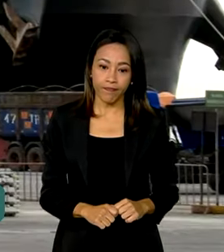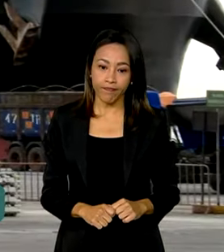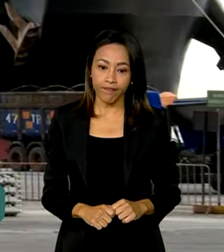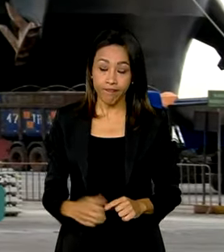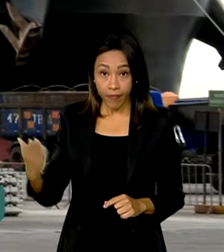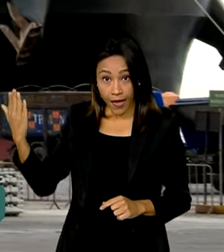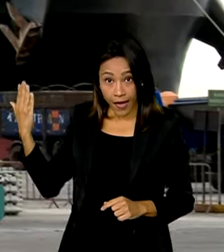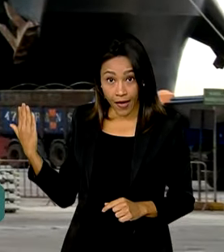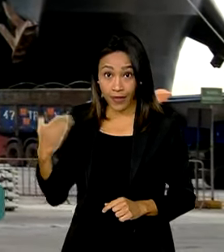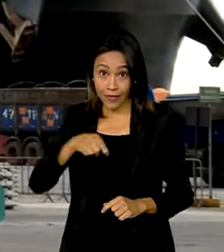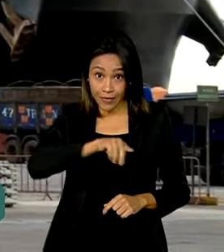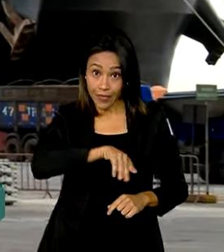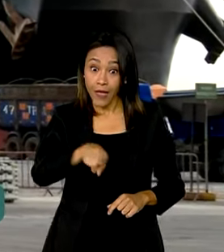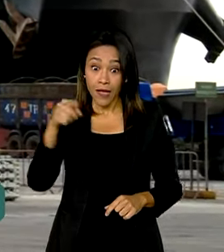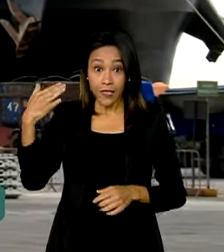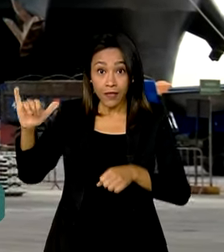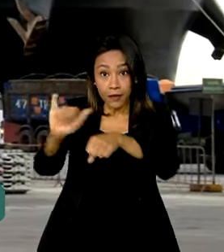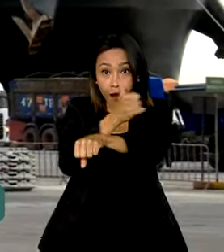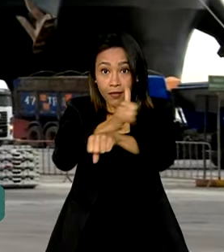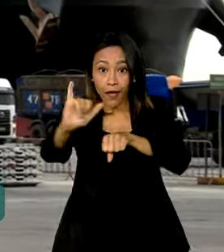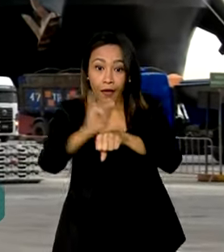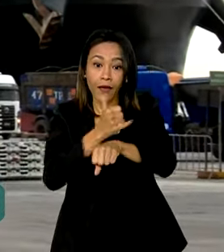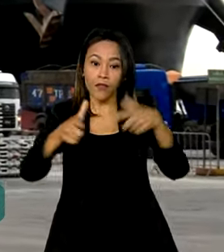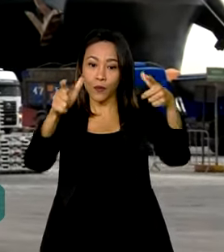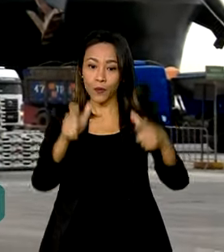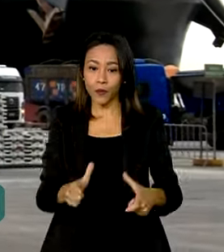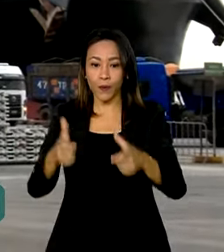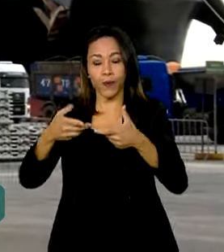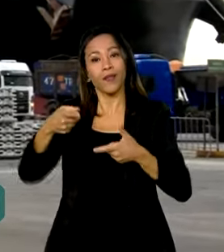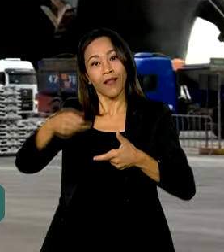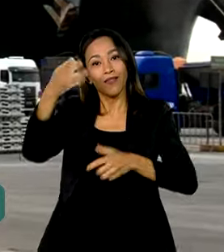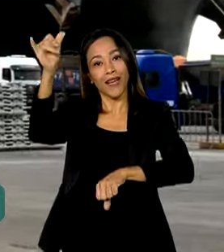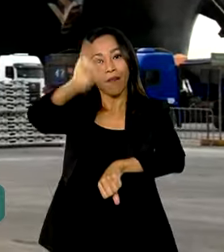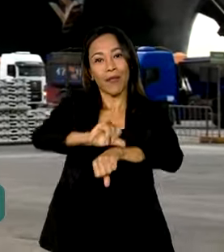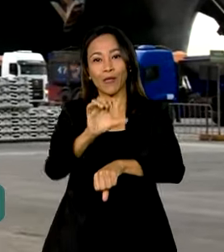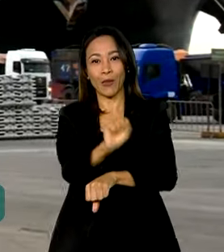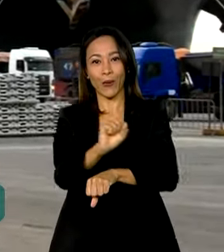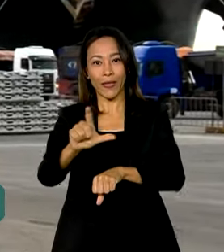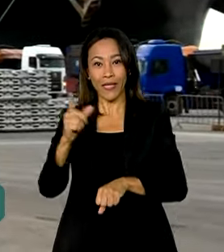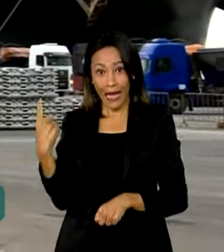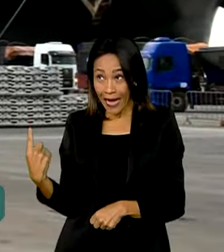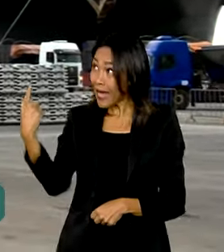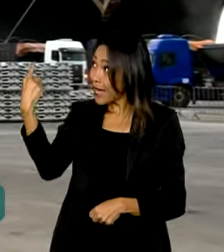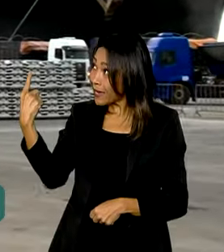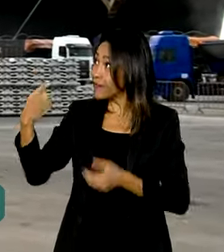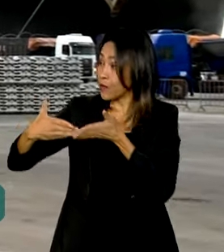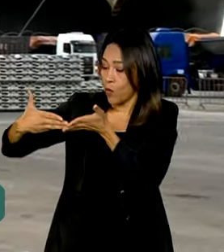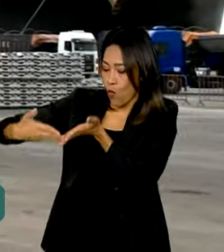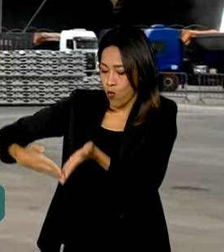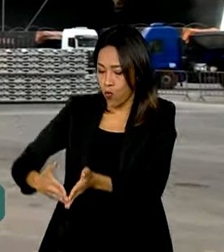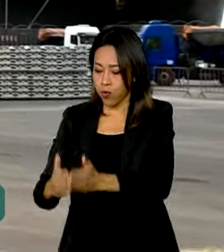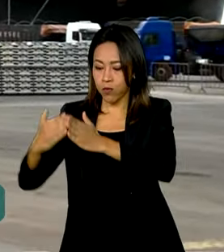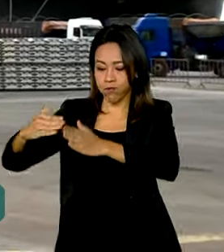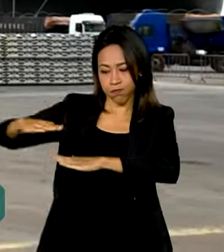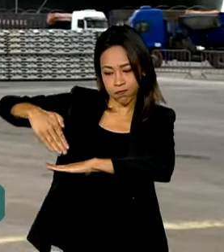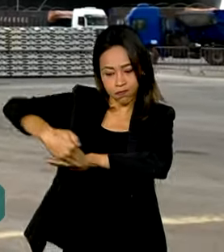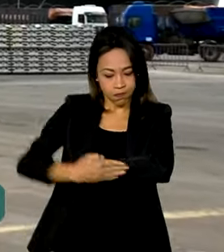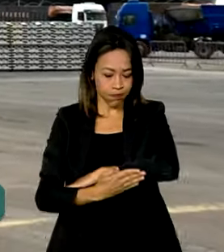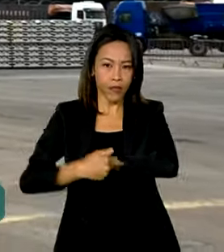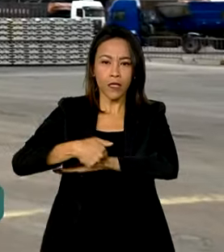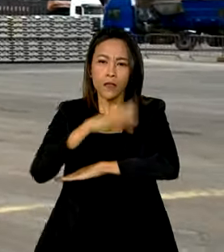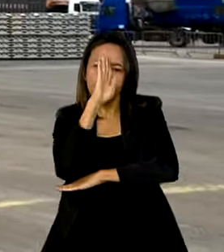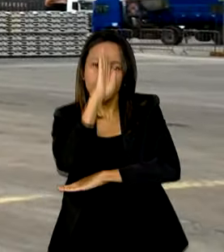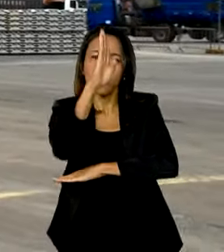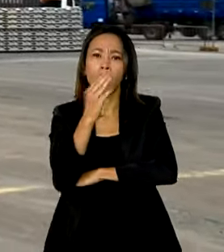Se a litorânea é uma via estratégica para a mobilidade urbana de São Luís, o Porto do Itaqui é fundamental para o